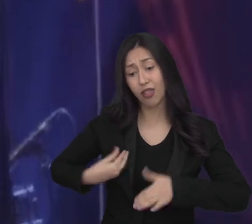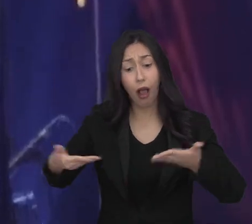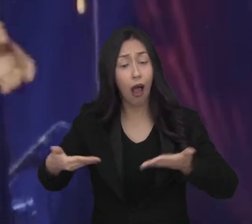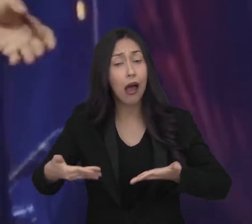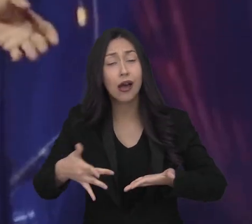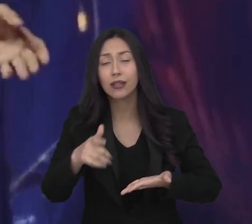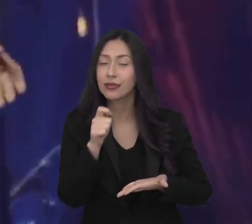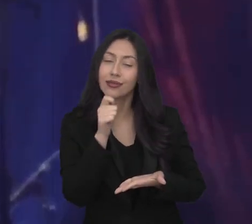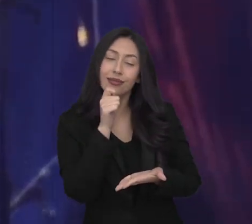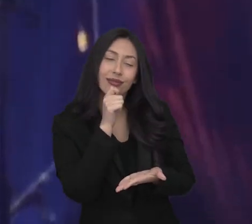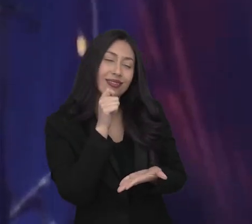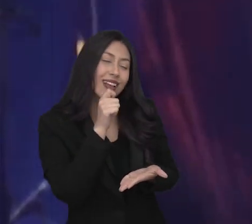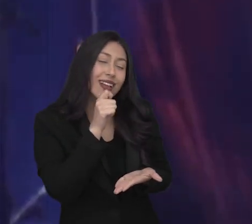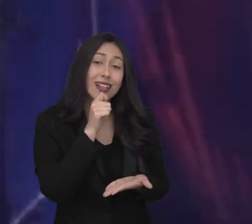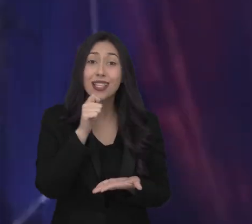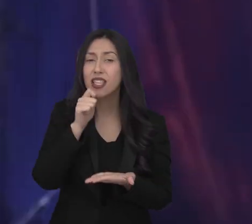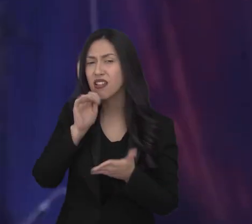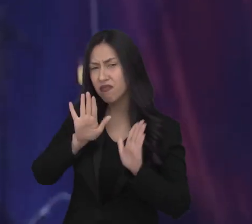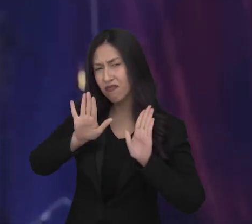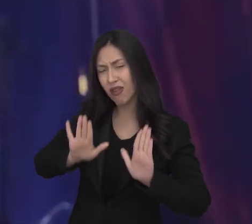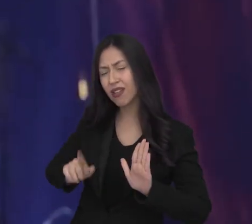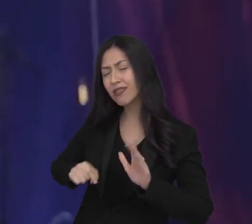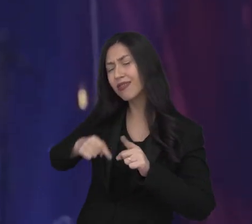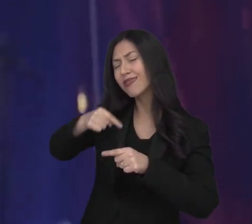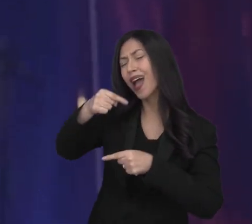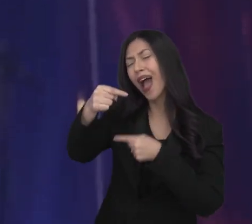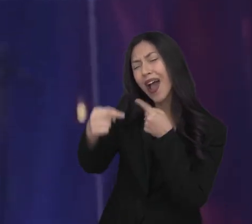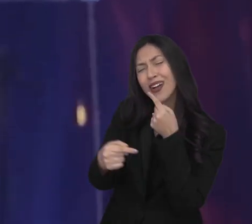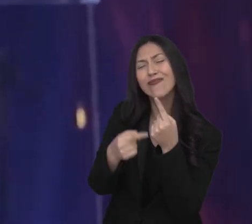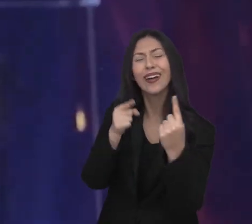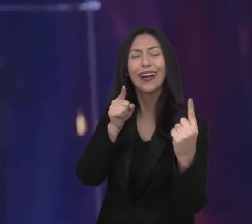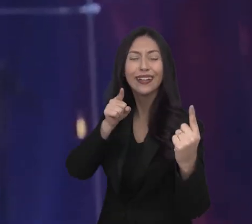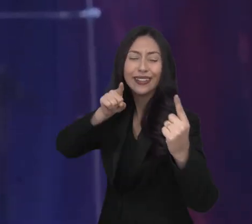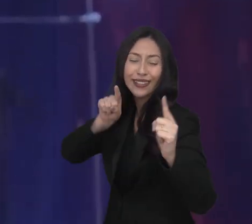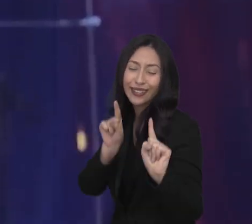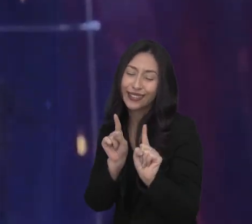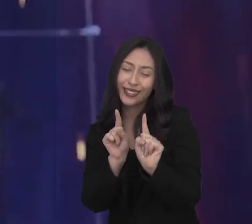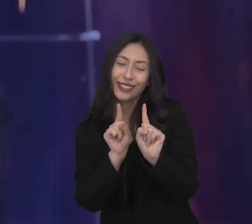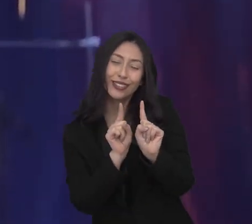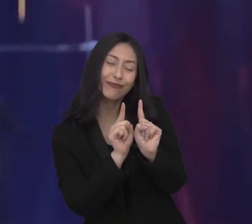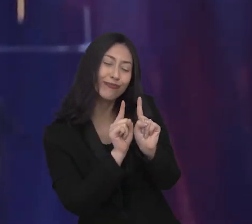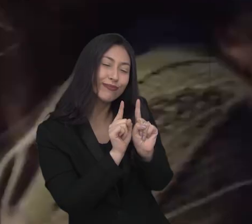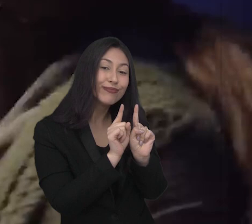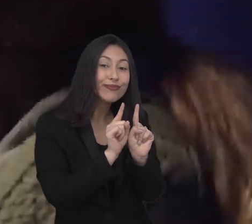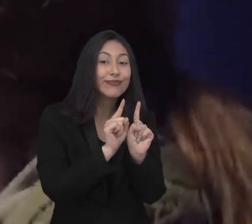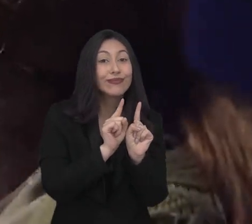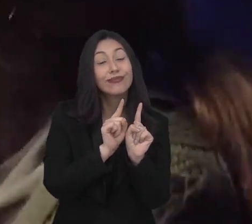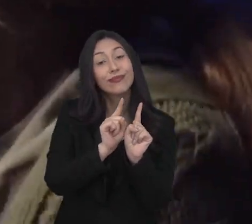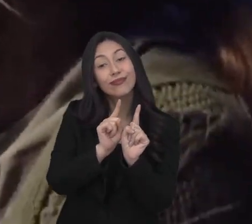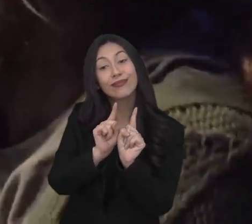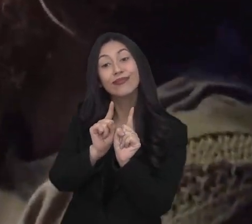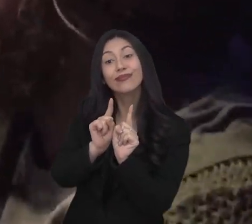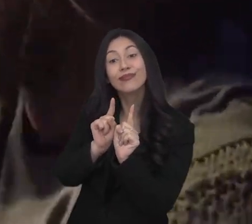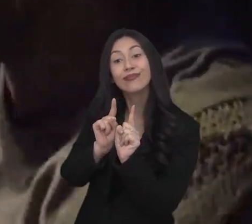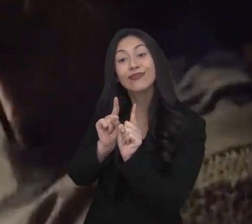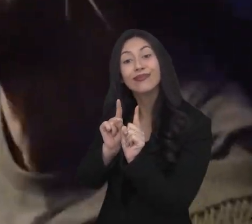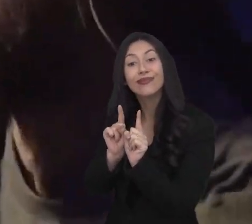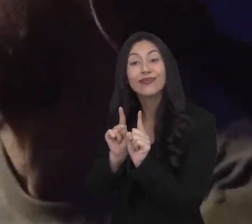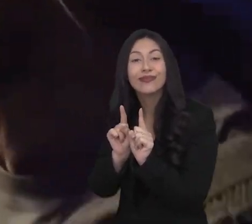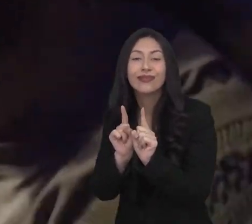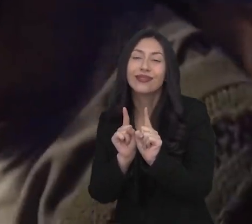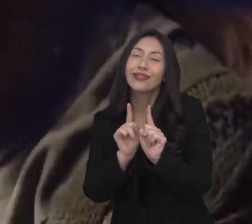vida ainda, mas você ainda vai ser a minha vida. E uma abelhinha